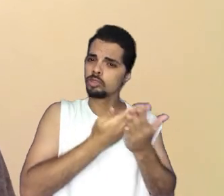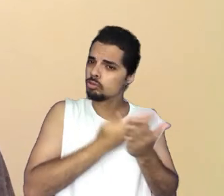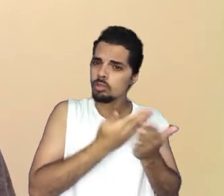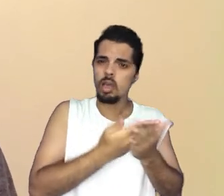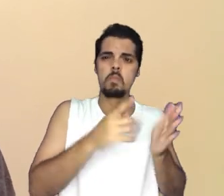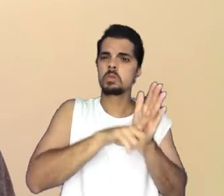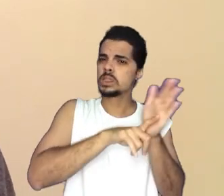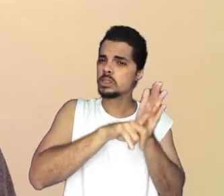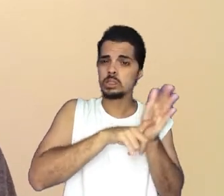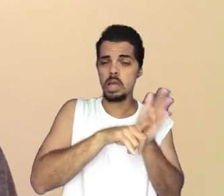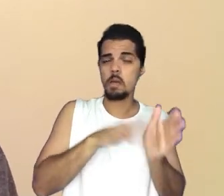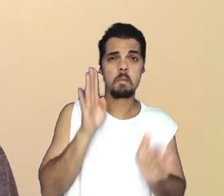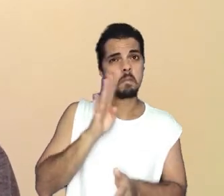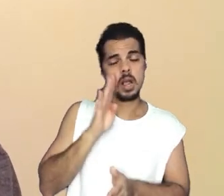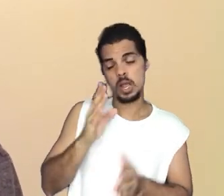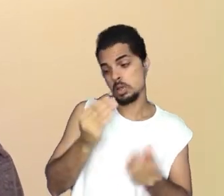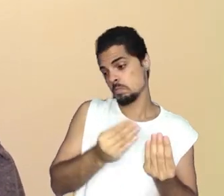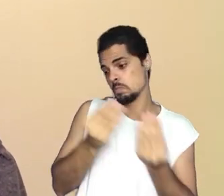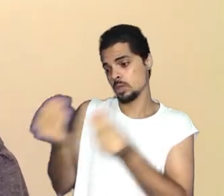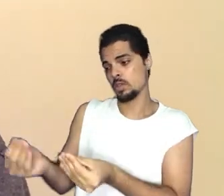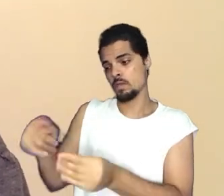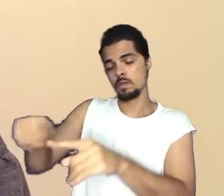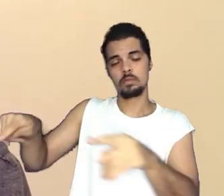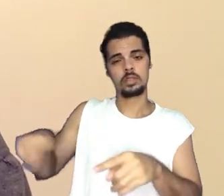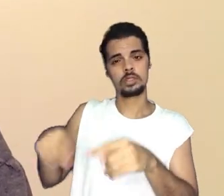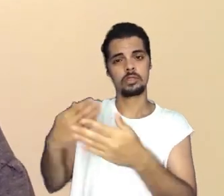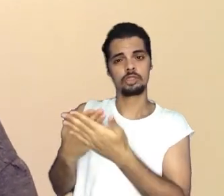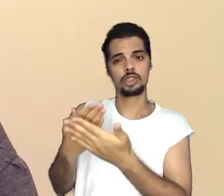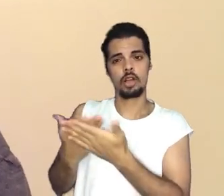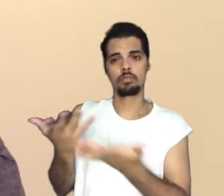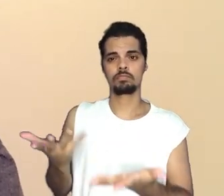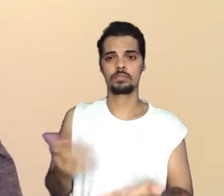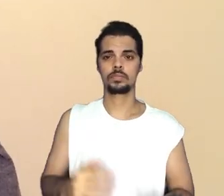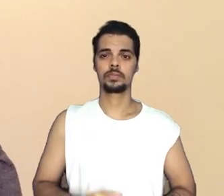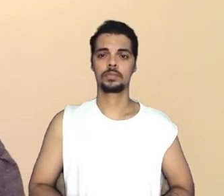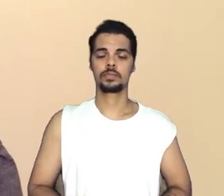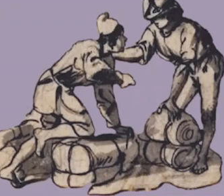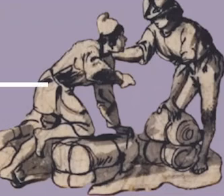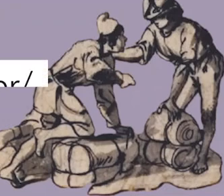E acho que seria um texto bem legal para levar para a sala de aula.